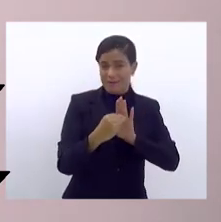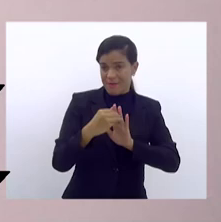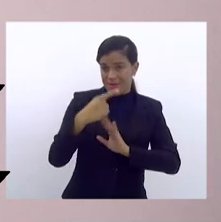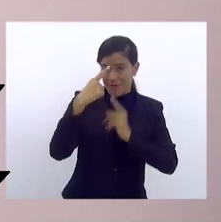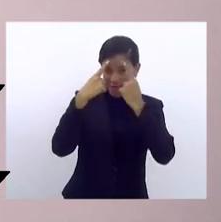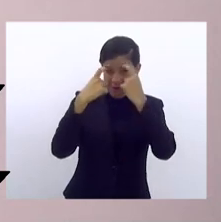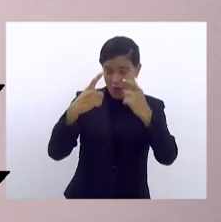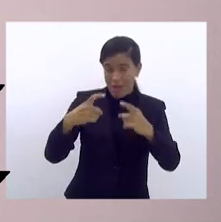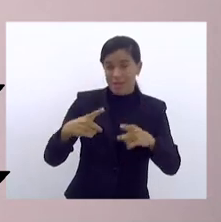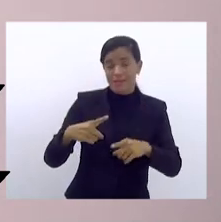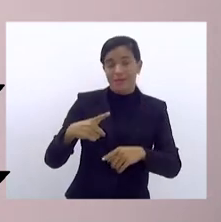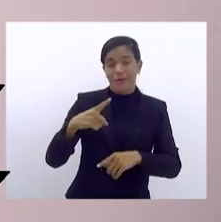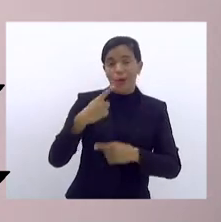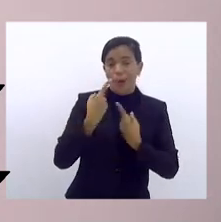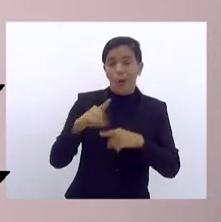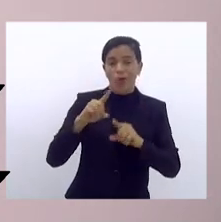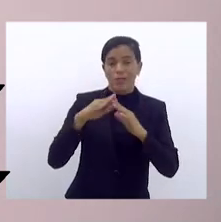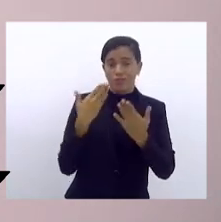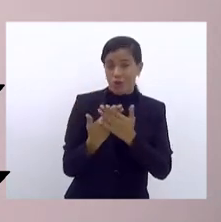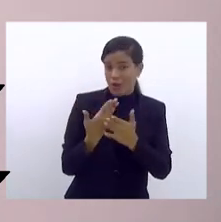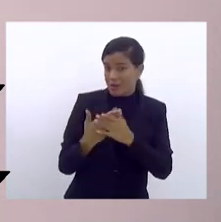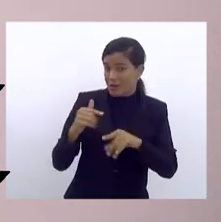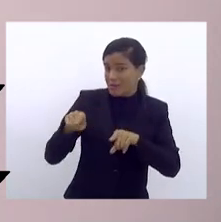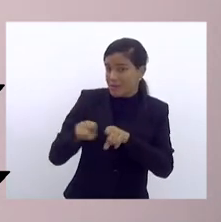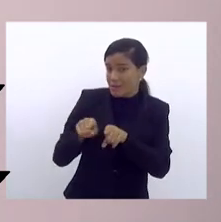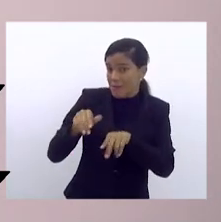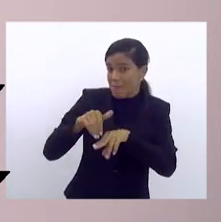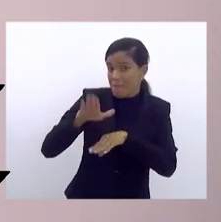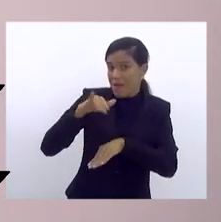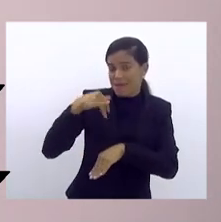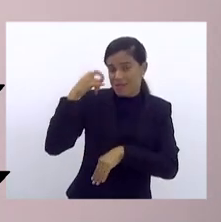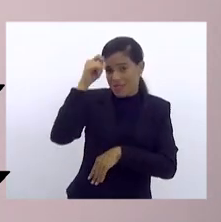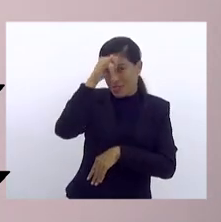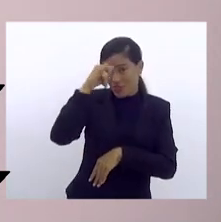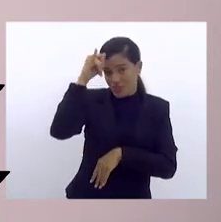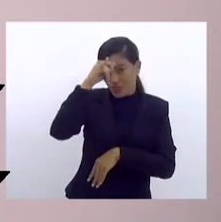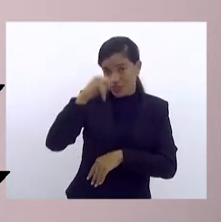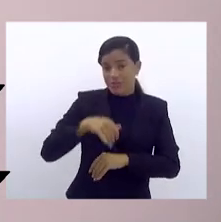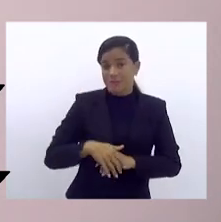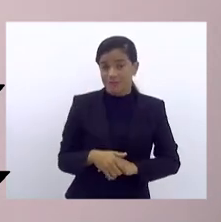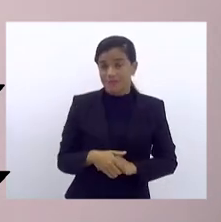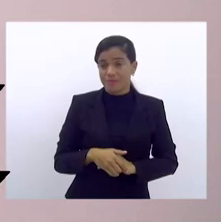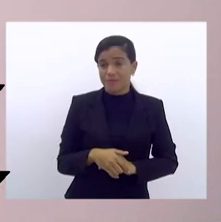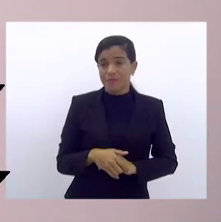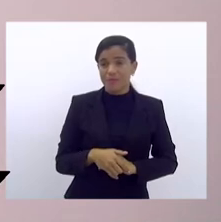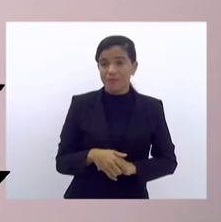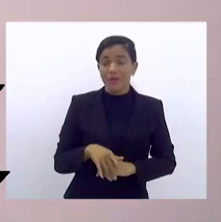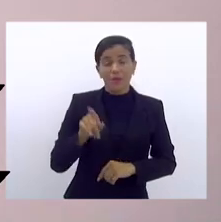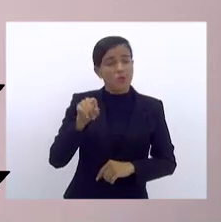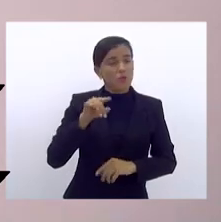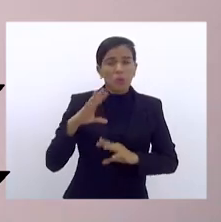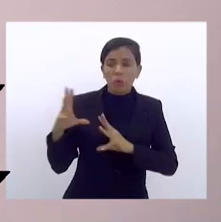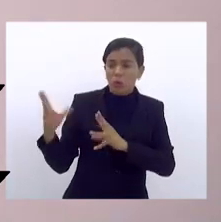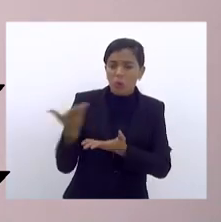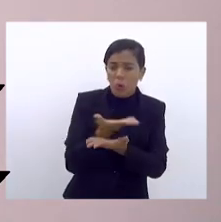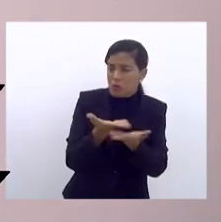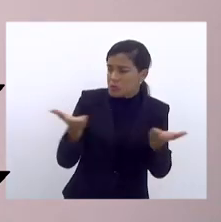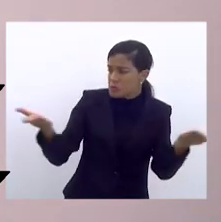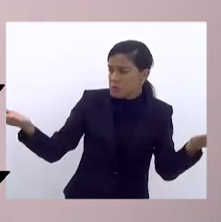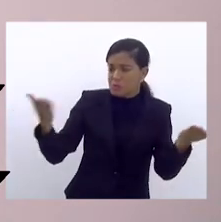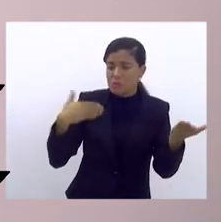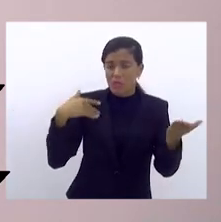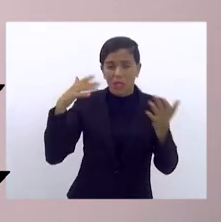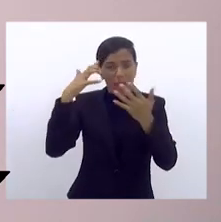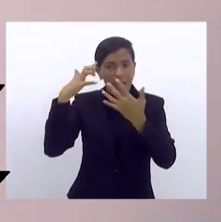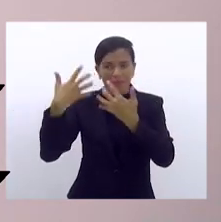antiga todos vocês comentaram isso todos vocês fizeram esta reflexão eu comentava